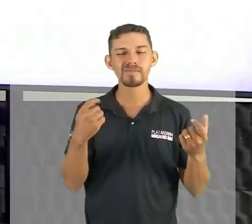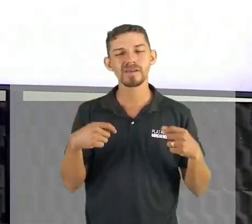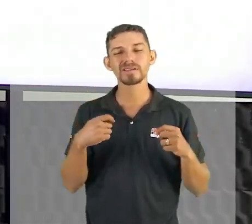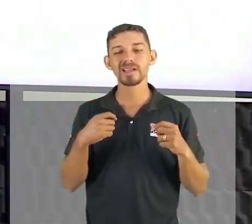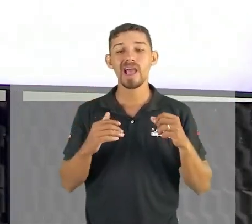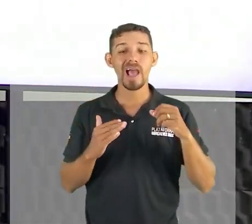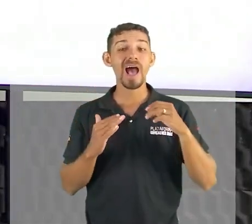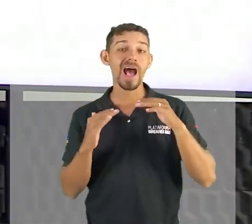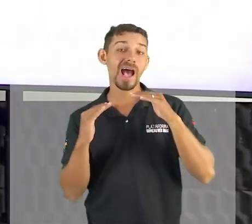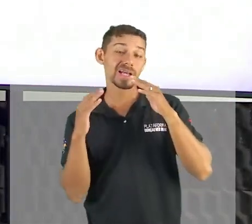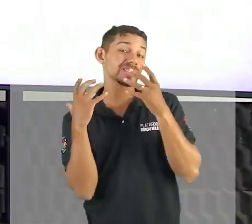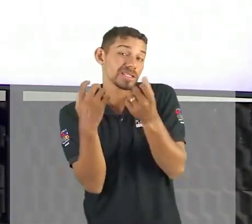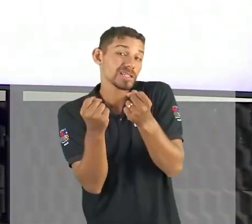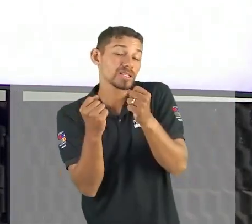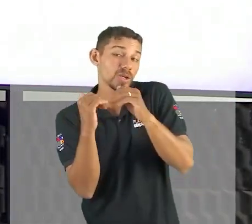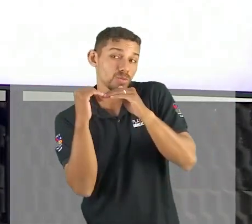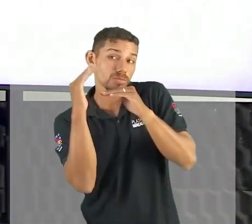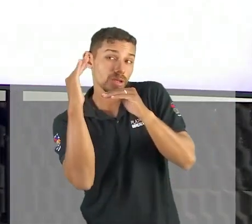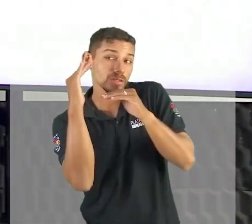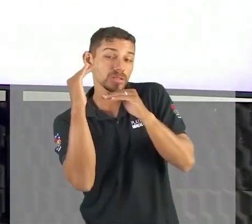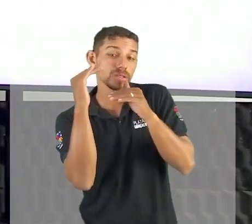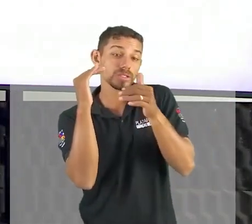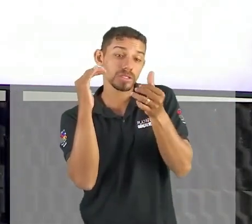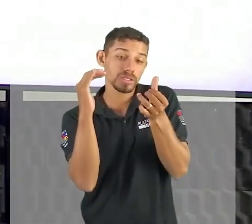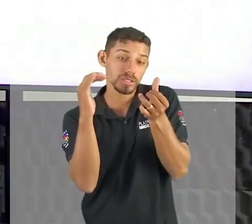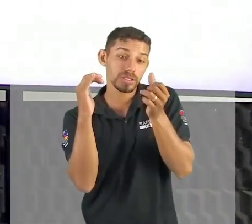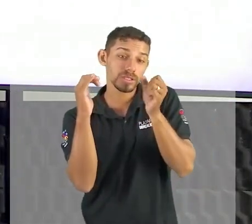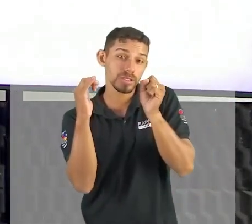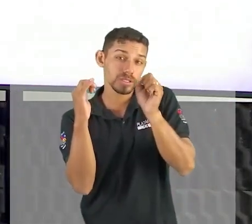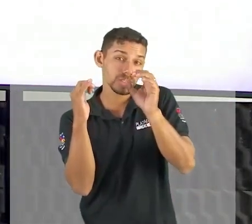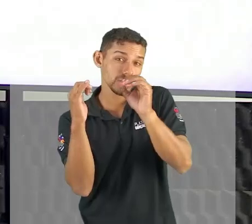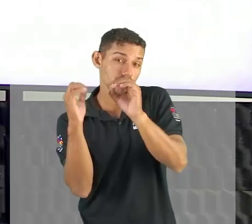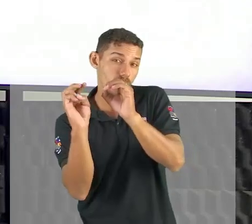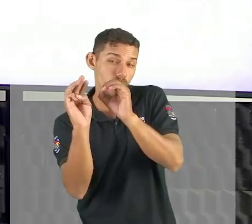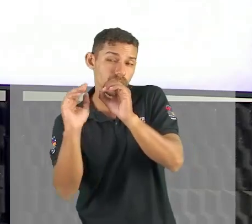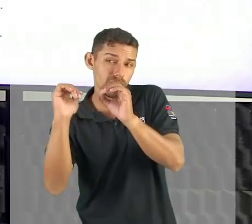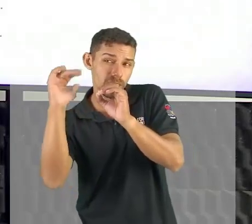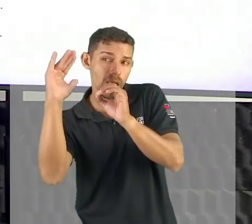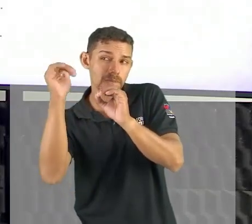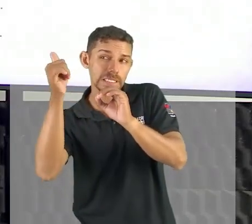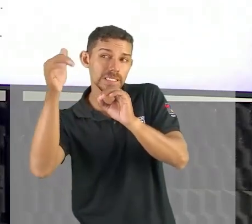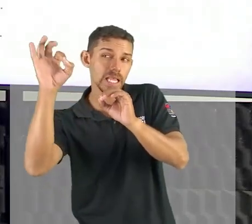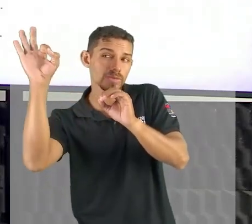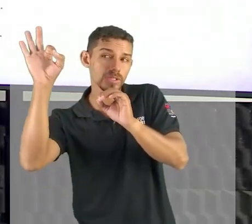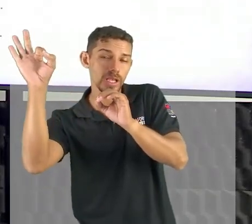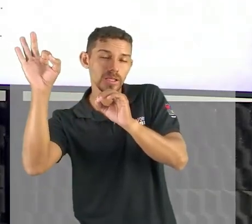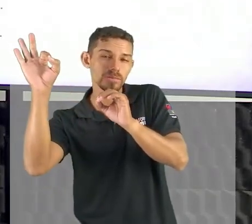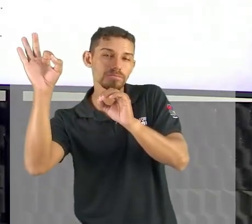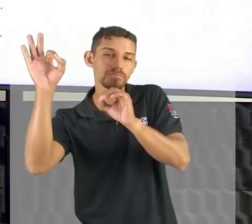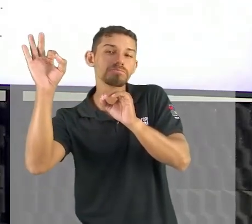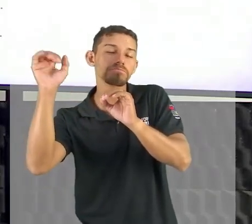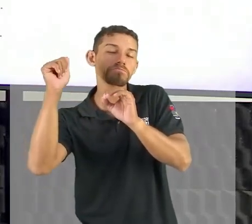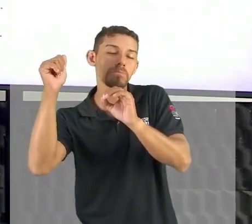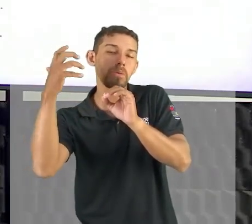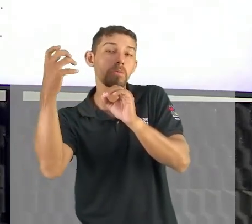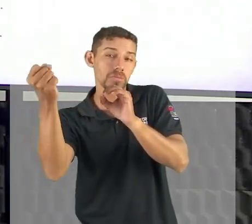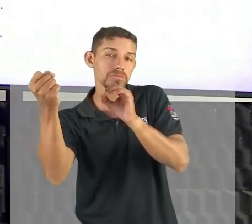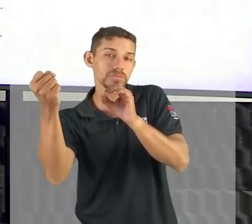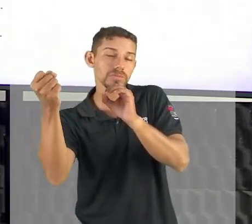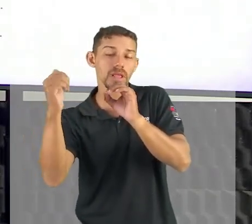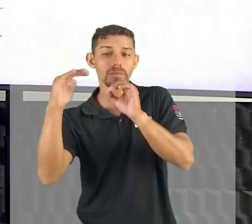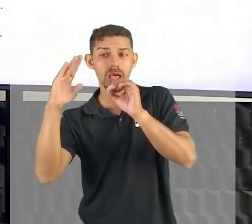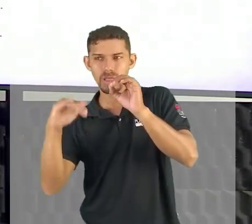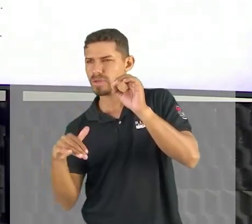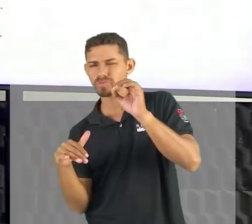de 10% 10% a mais no caso né a menos não tem problema nenhum expli um pouquinho os